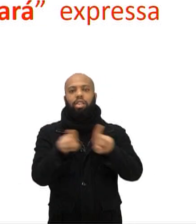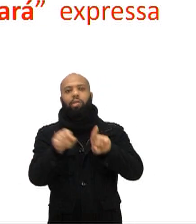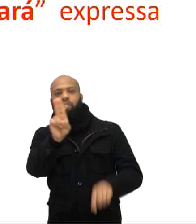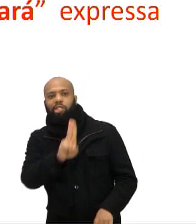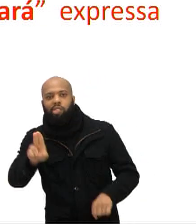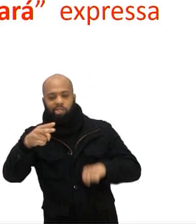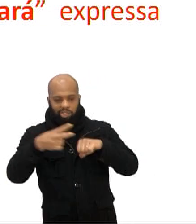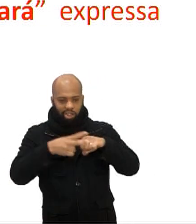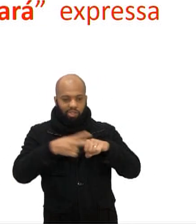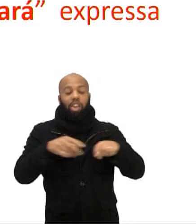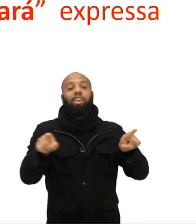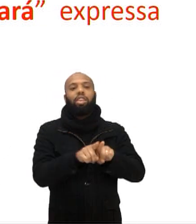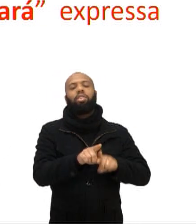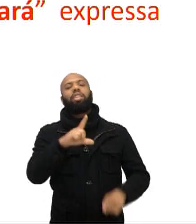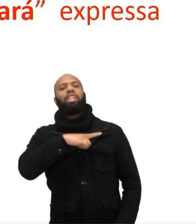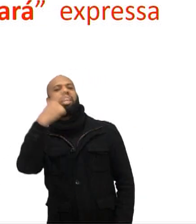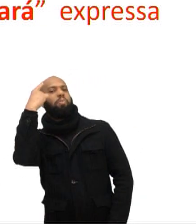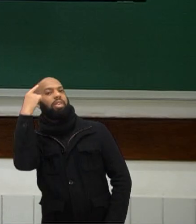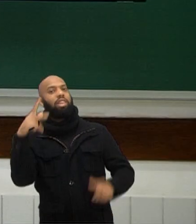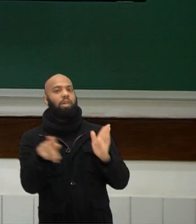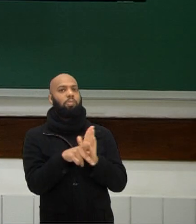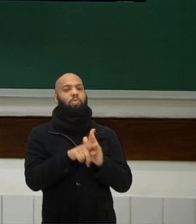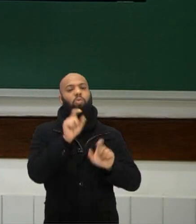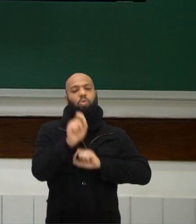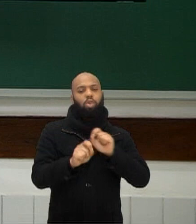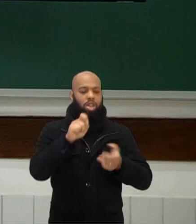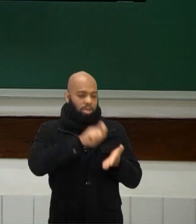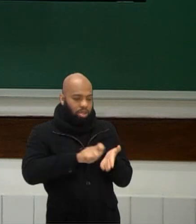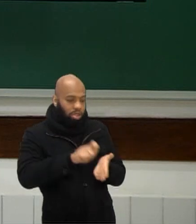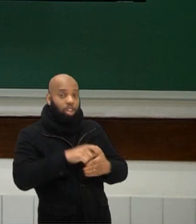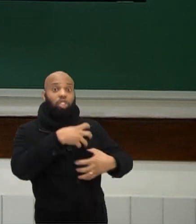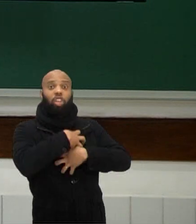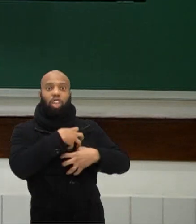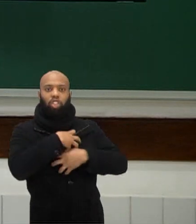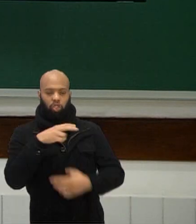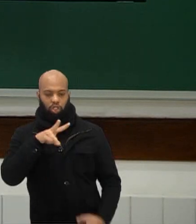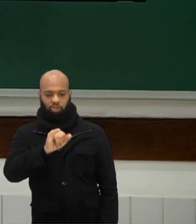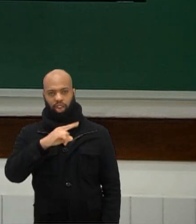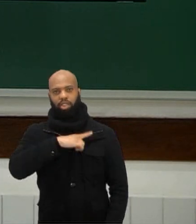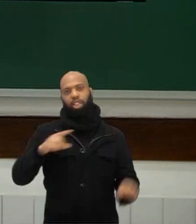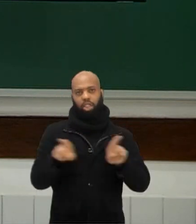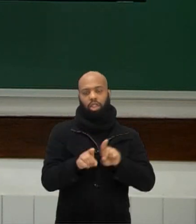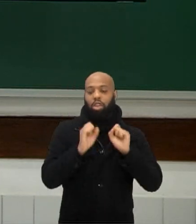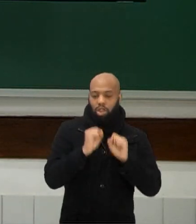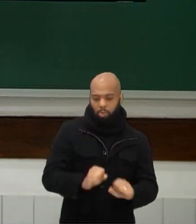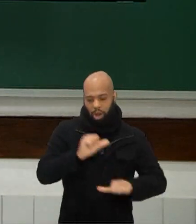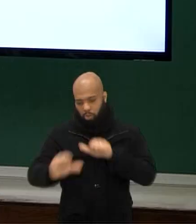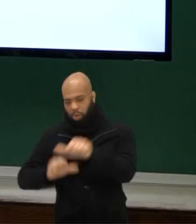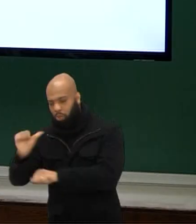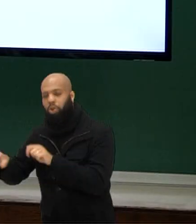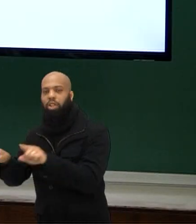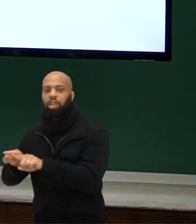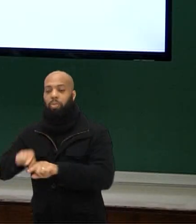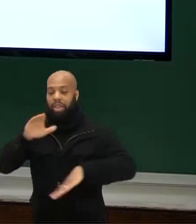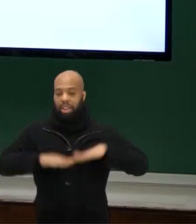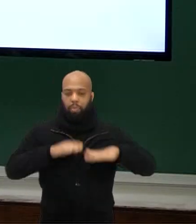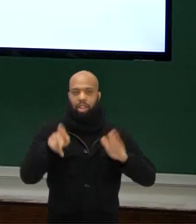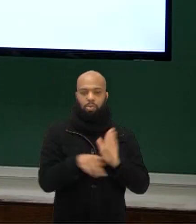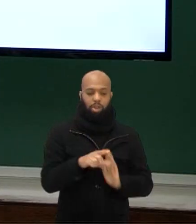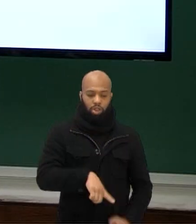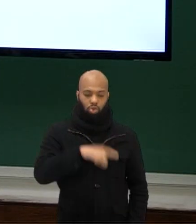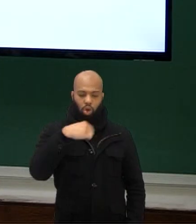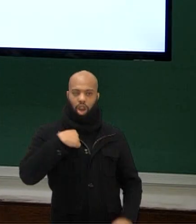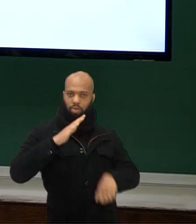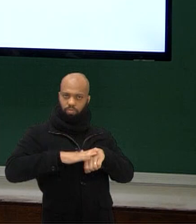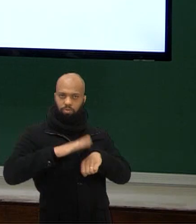verbos ali, eu tenho que pensar o quê? Nessa produção de sentidos. Esses sentidos podem ser alterados, dependendo da escolha